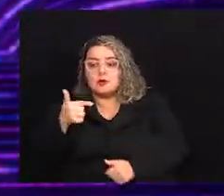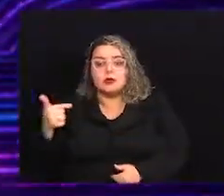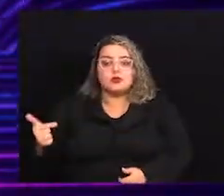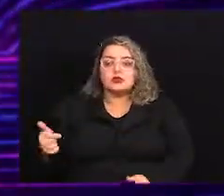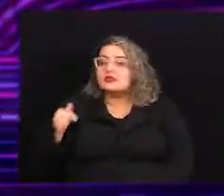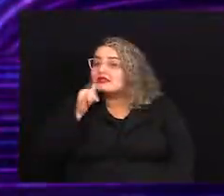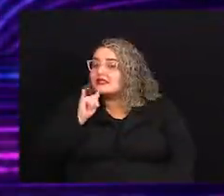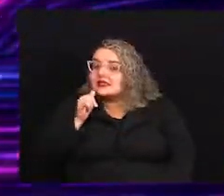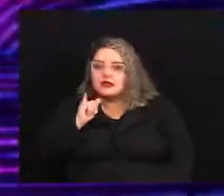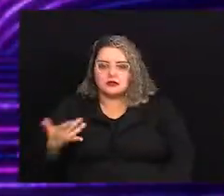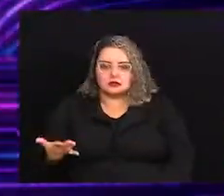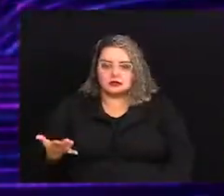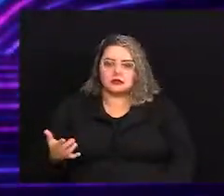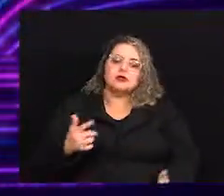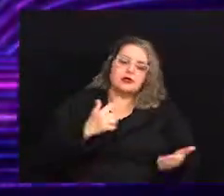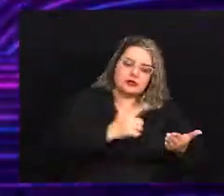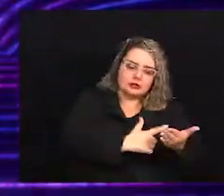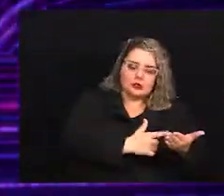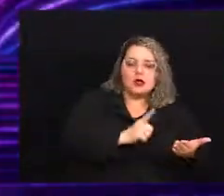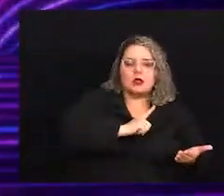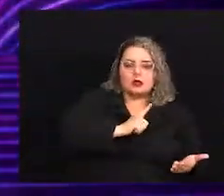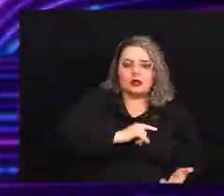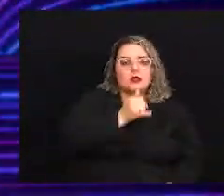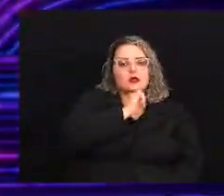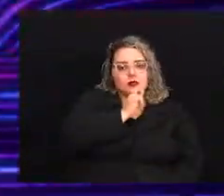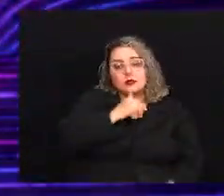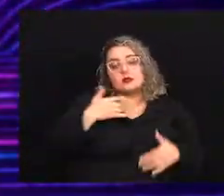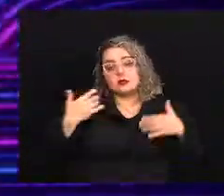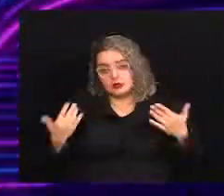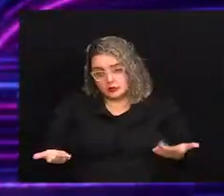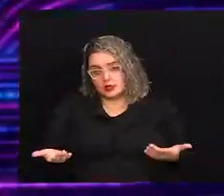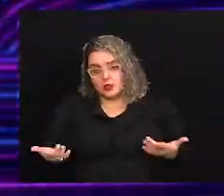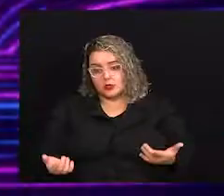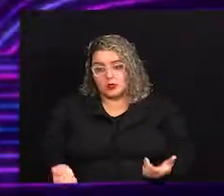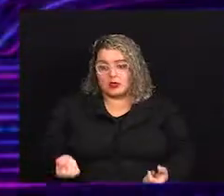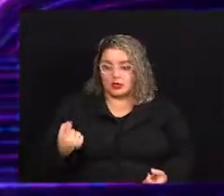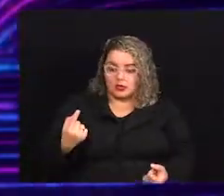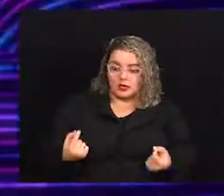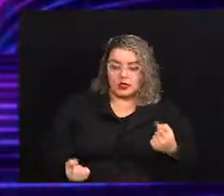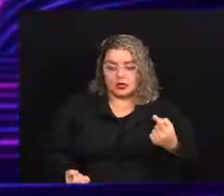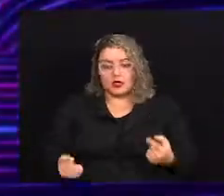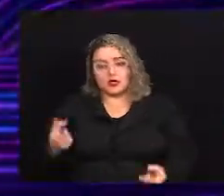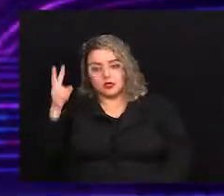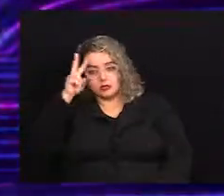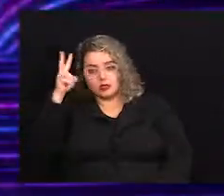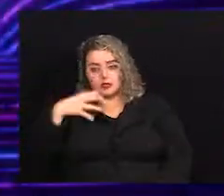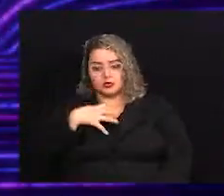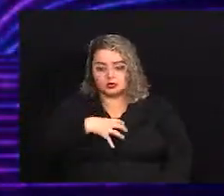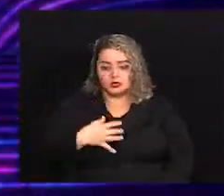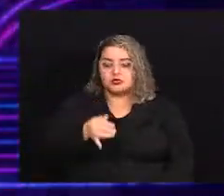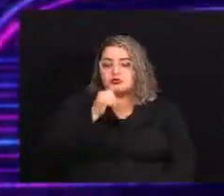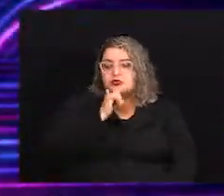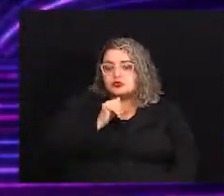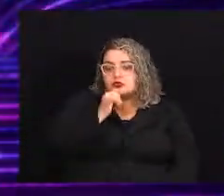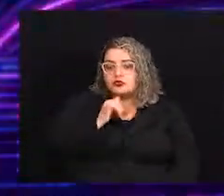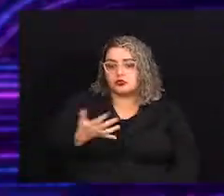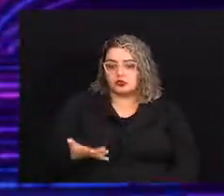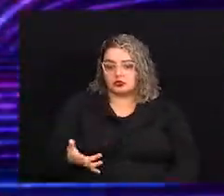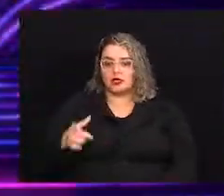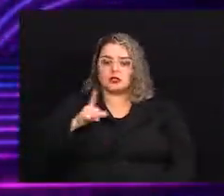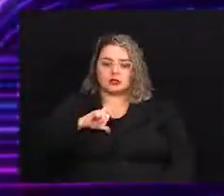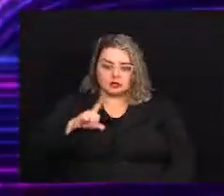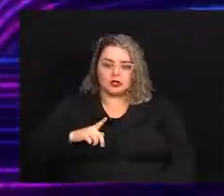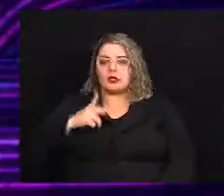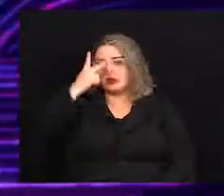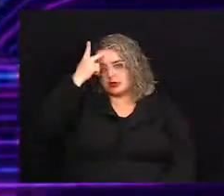existe narrador, e na literatura existe narrador. Então, cada história, cada formato narrativo